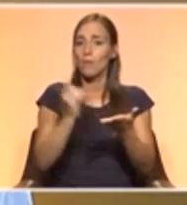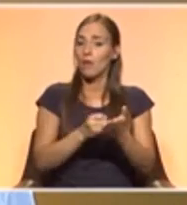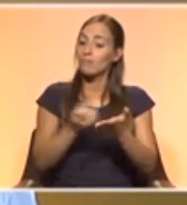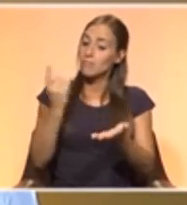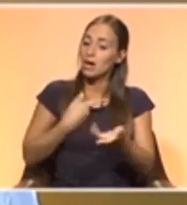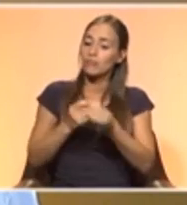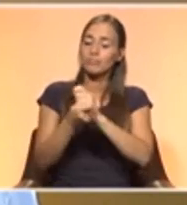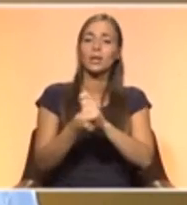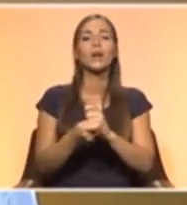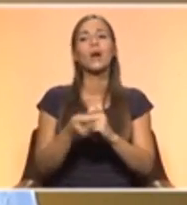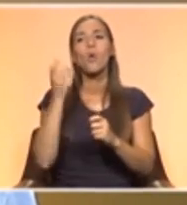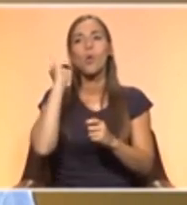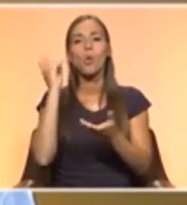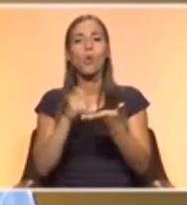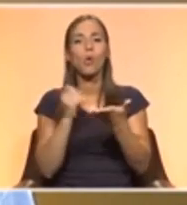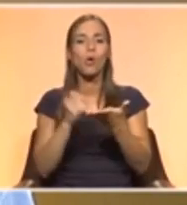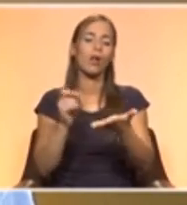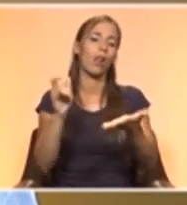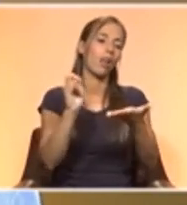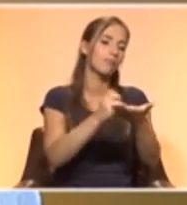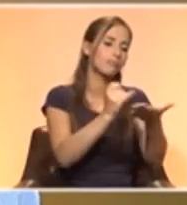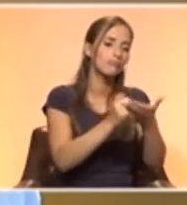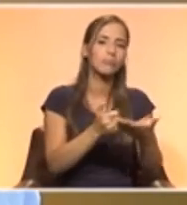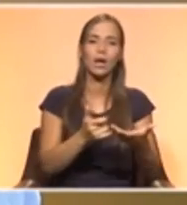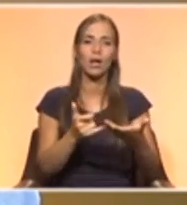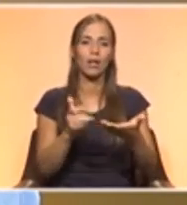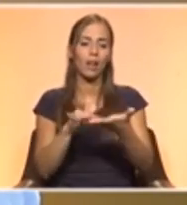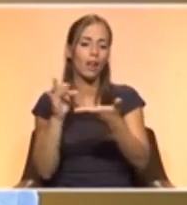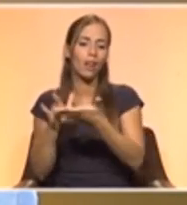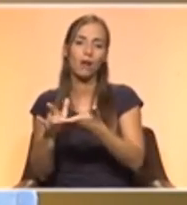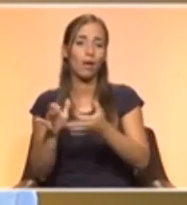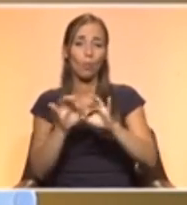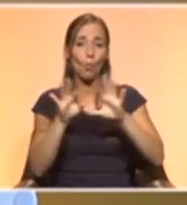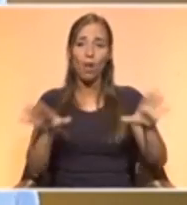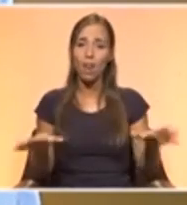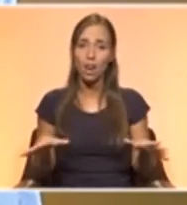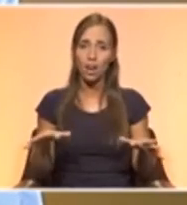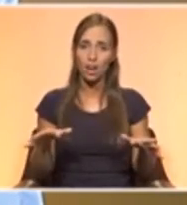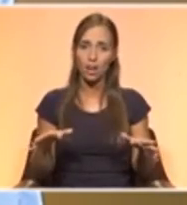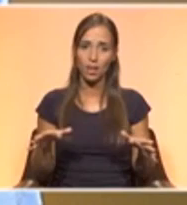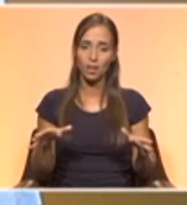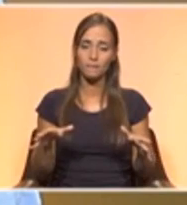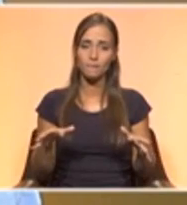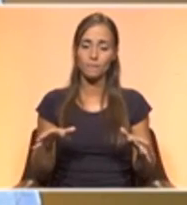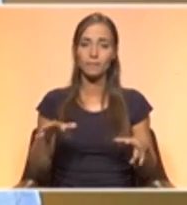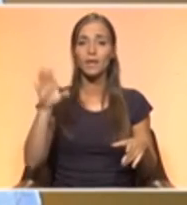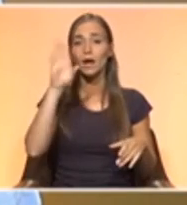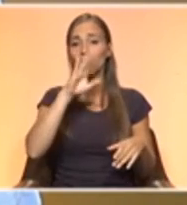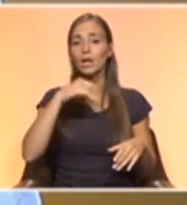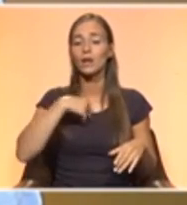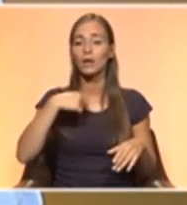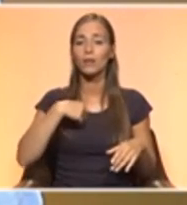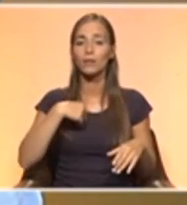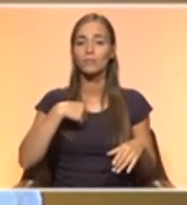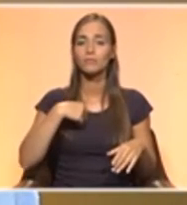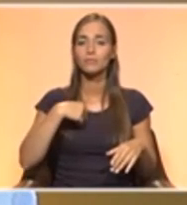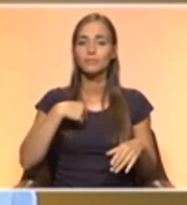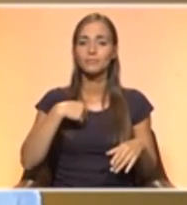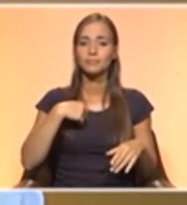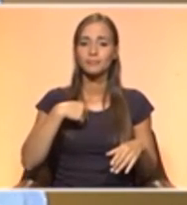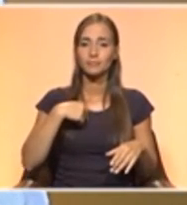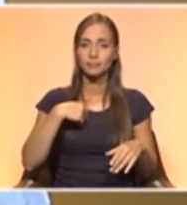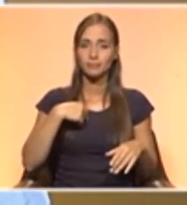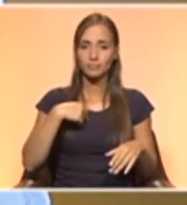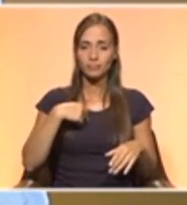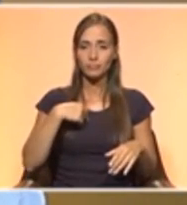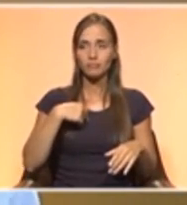tablet ou seja no smartphone é no Google que eu vou pesquisar ou no motor de pesquisa se não for o Google é outro e os resultados que eu vou ter para a minha necessidade vão ser sites